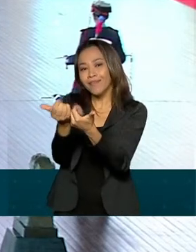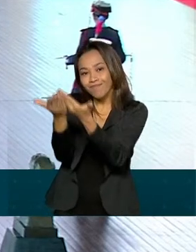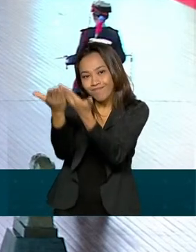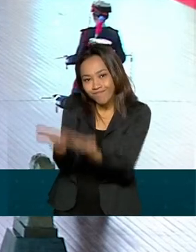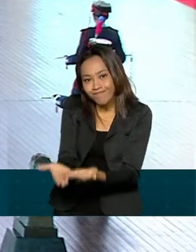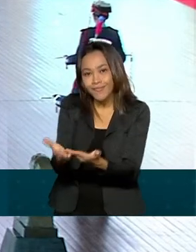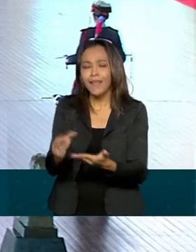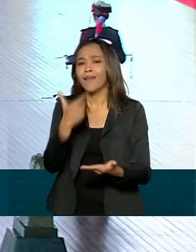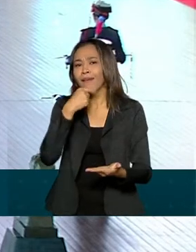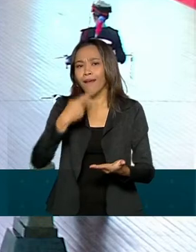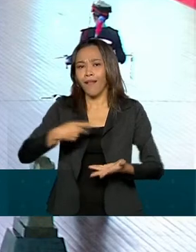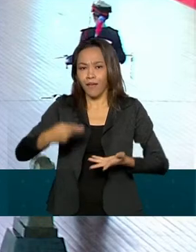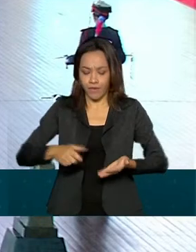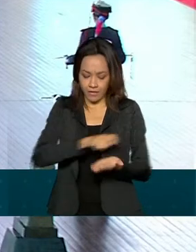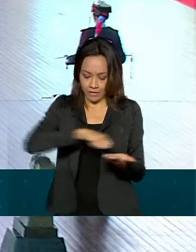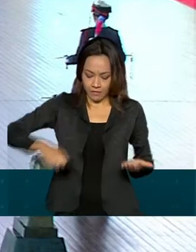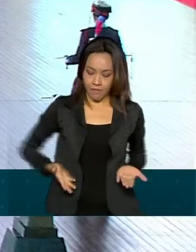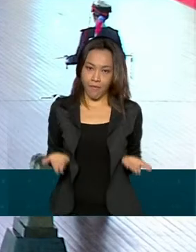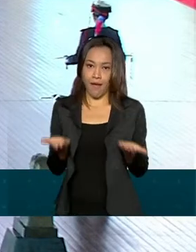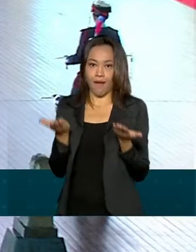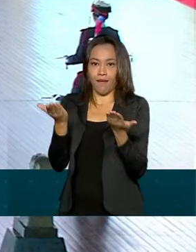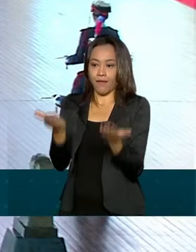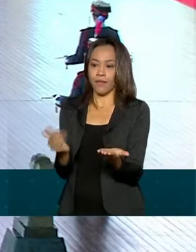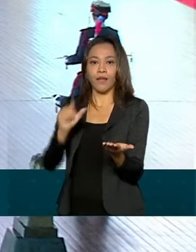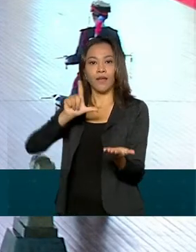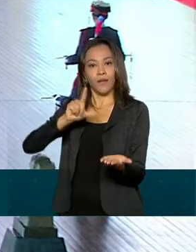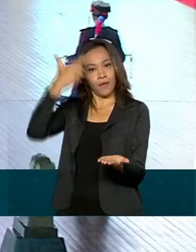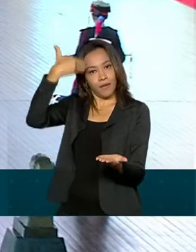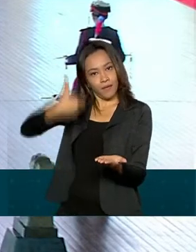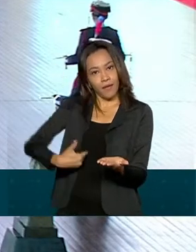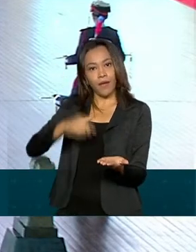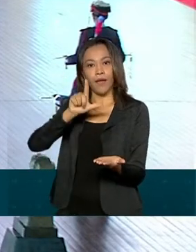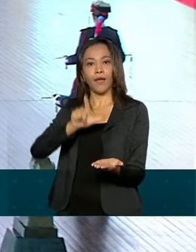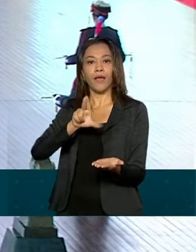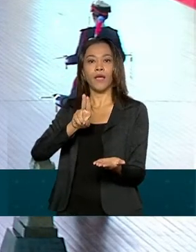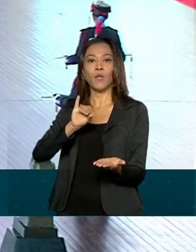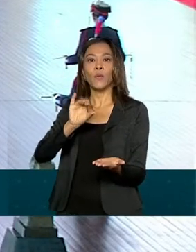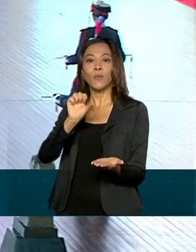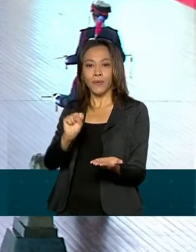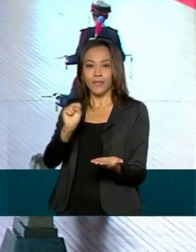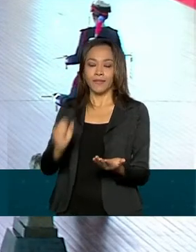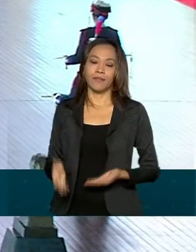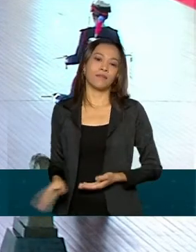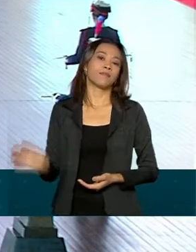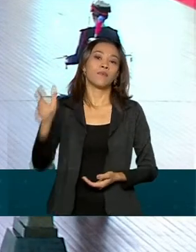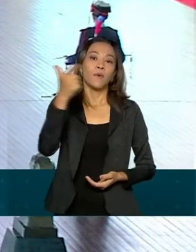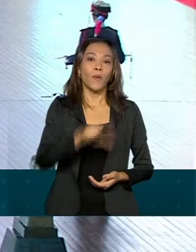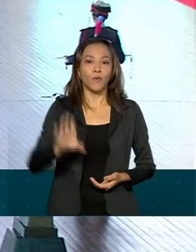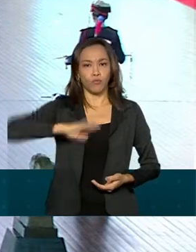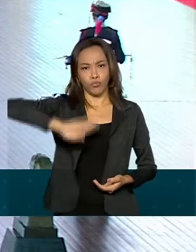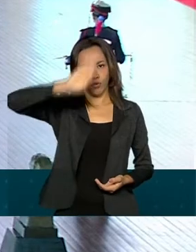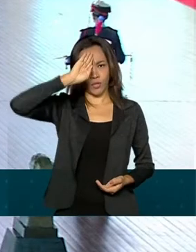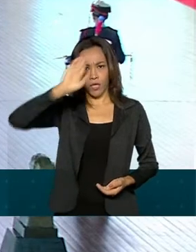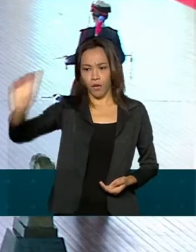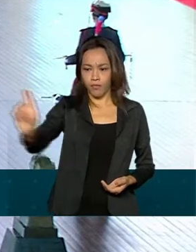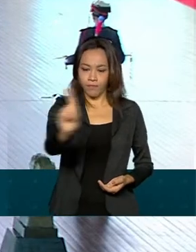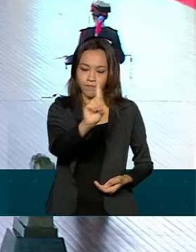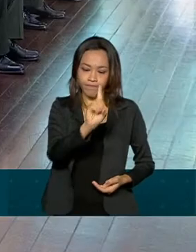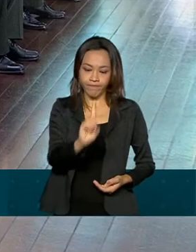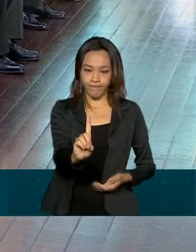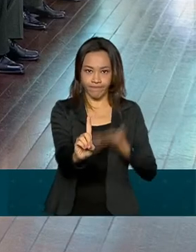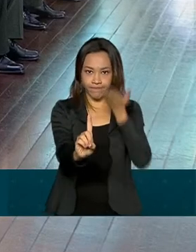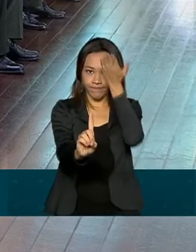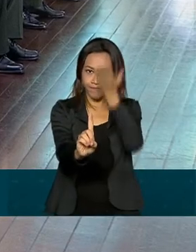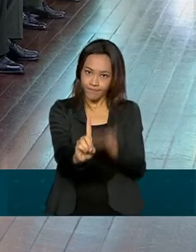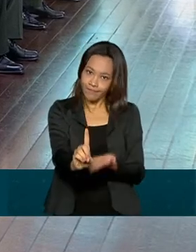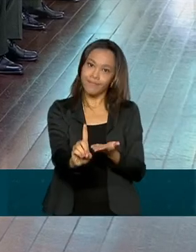espada é o Cadete de engenharia Luiz Henrique Mendes e Silva general-de-exército José Luiz